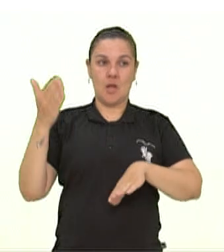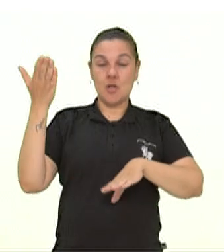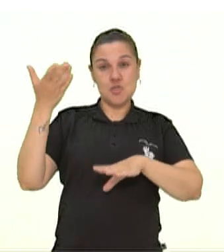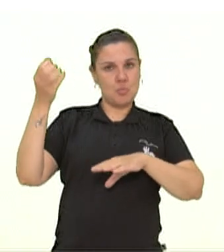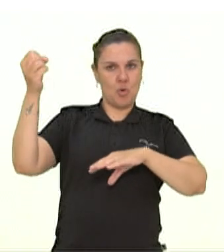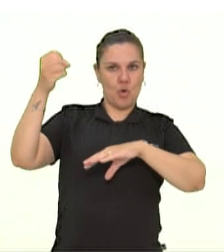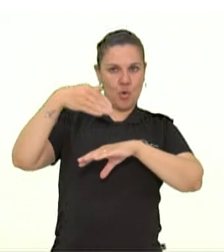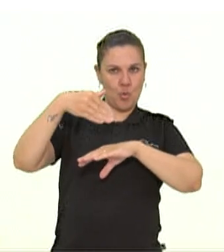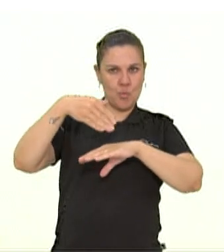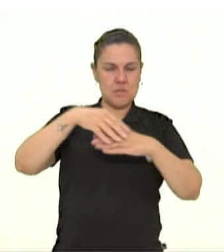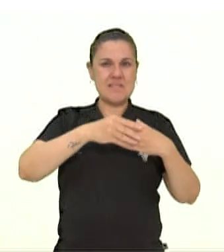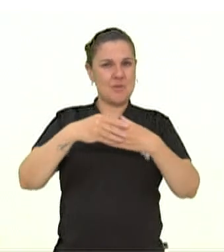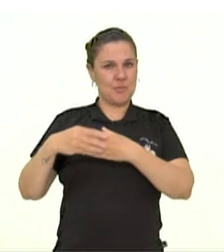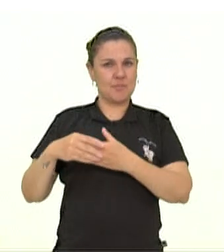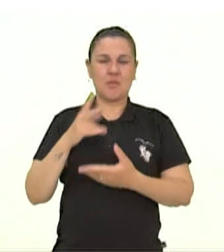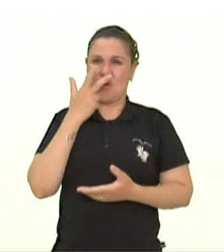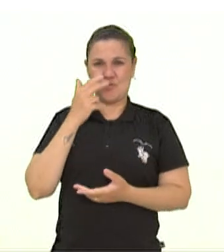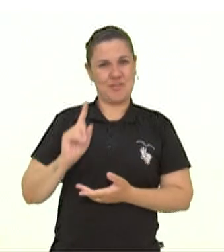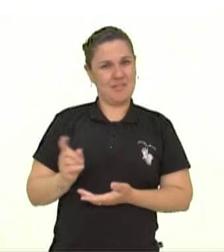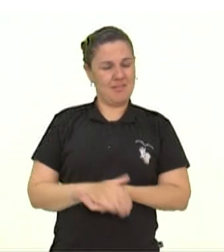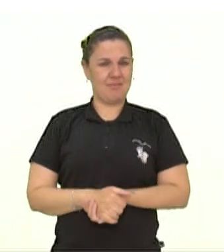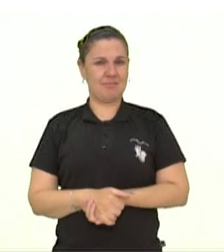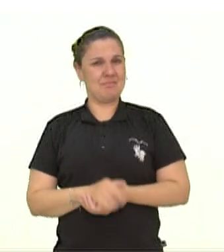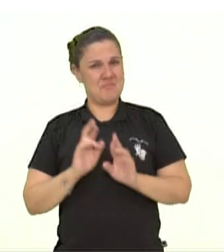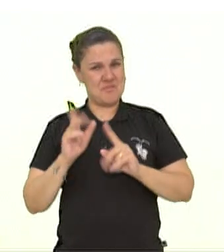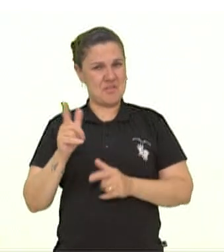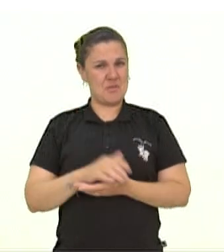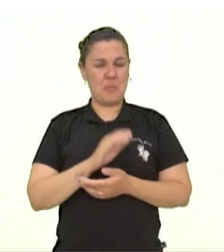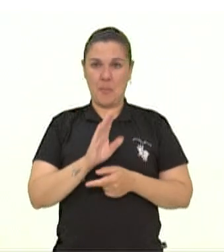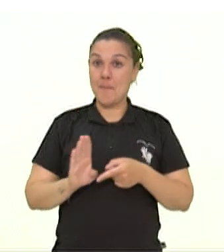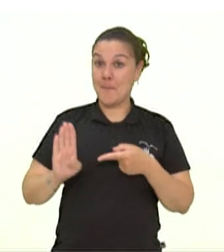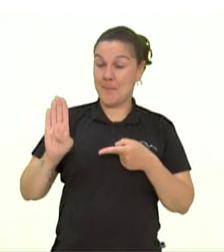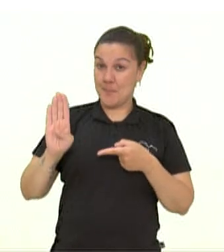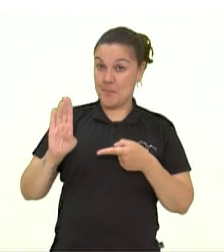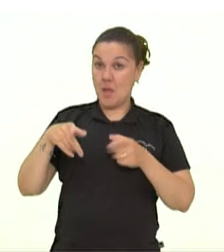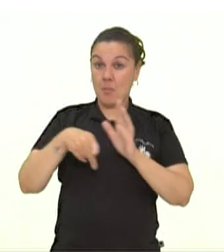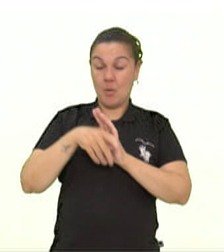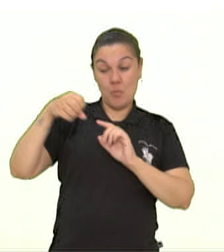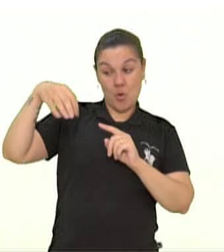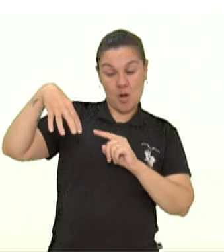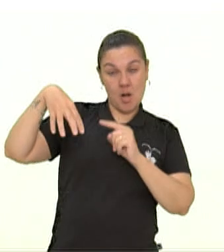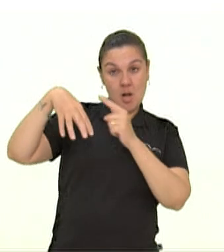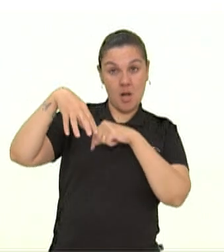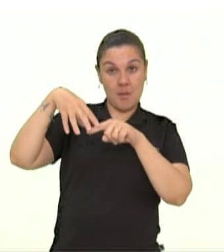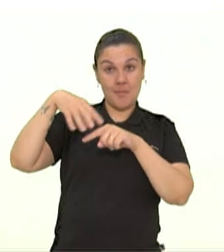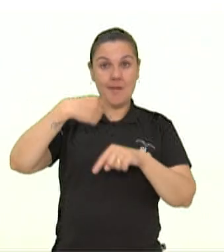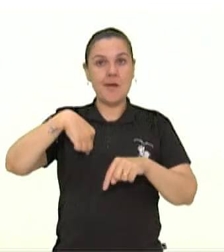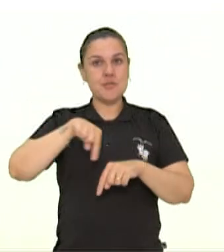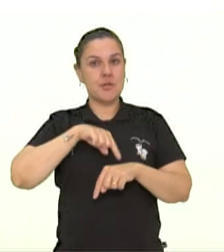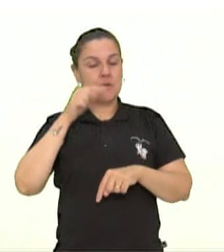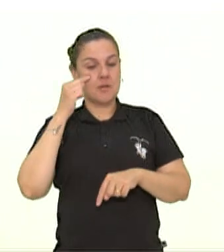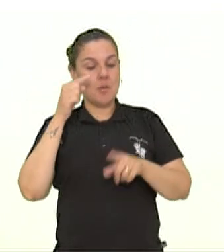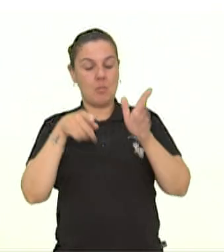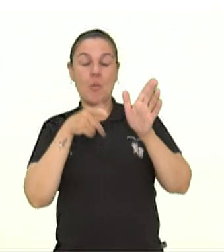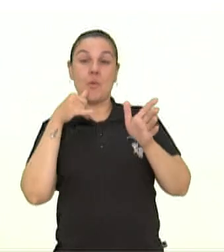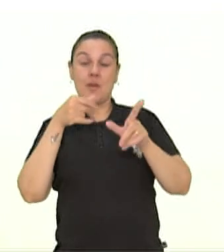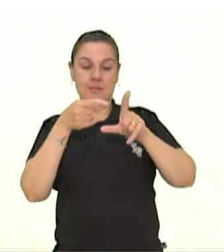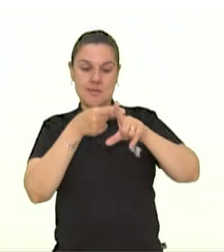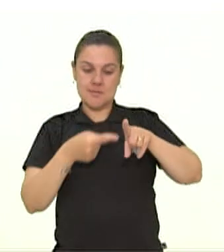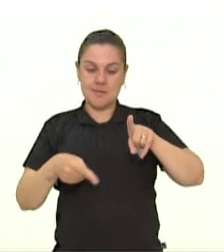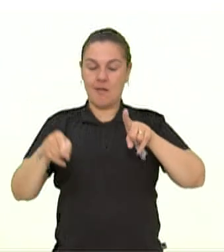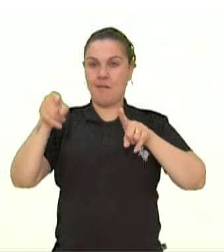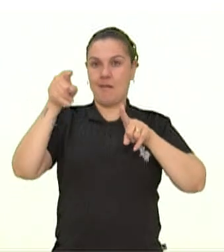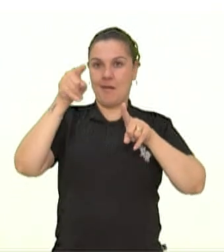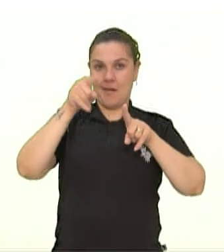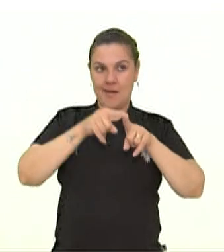torna o cara condutor. Meio estranho, né? B. É o princípio de funcionamento das lâmpadas incandescentes, nas quais, por ação da corrente elétrica que percorre